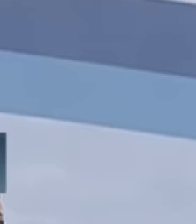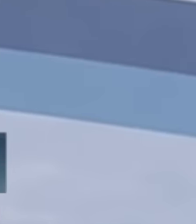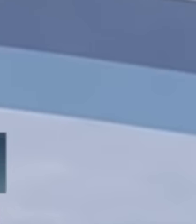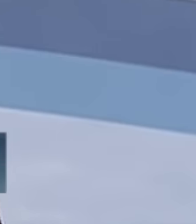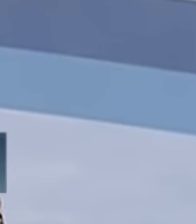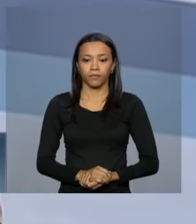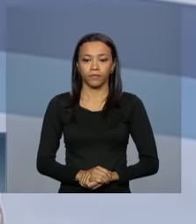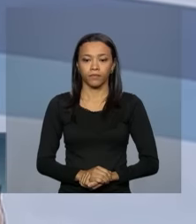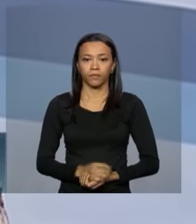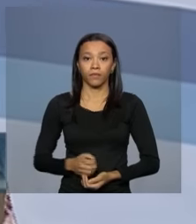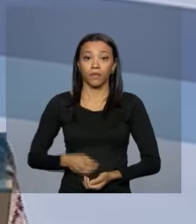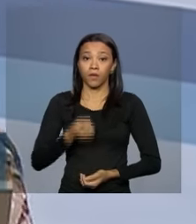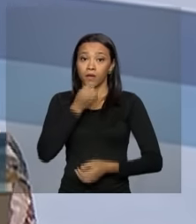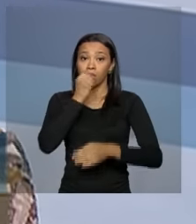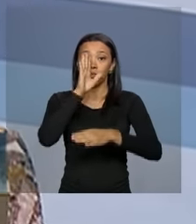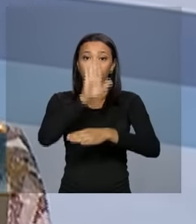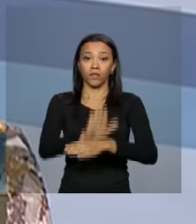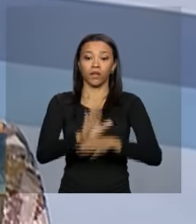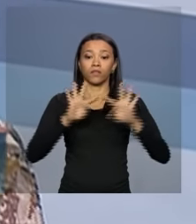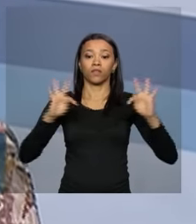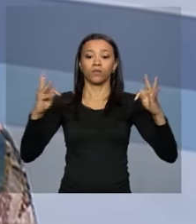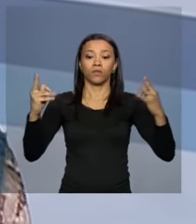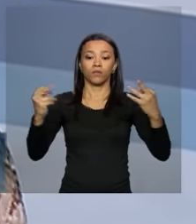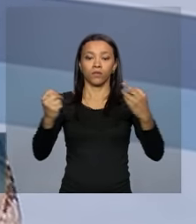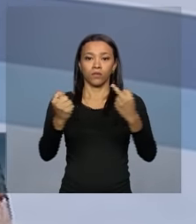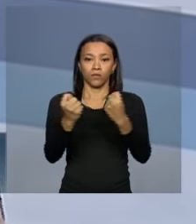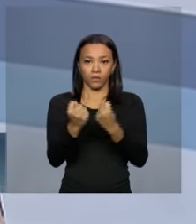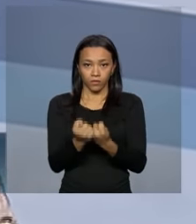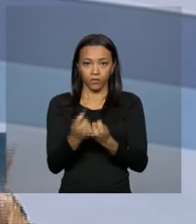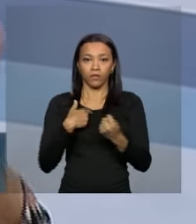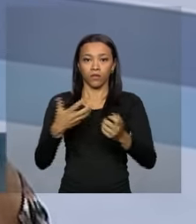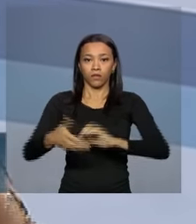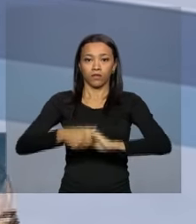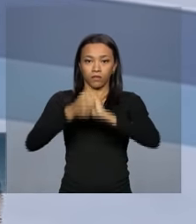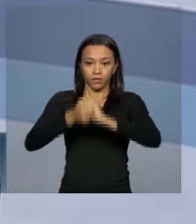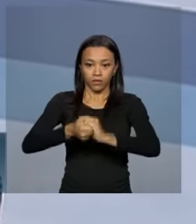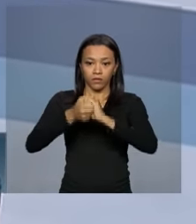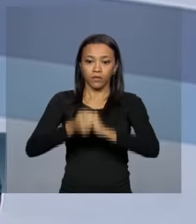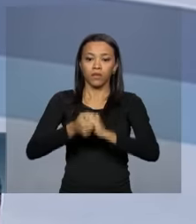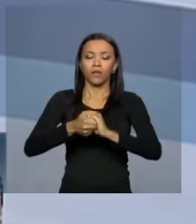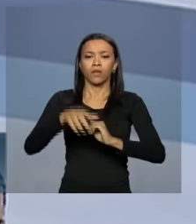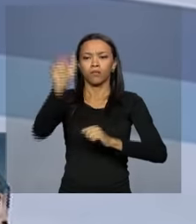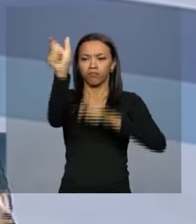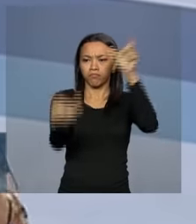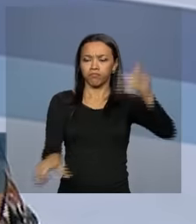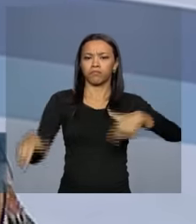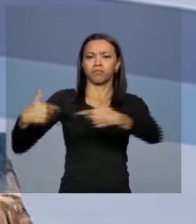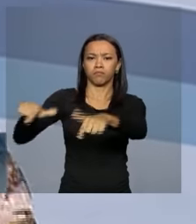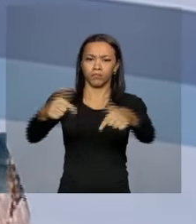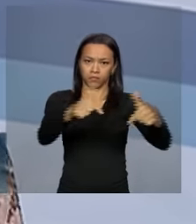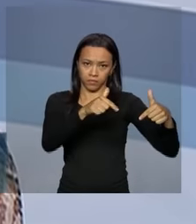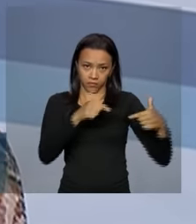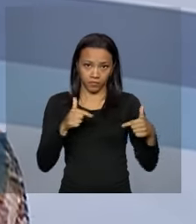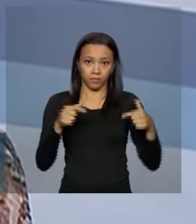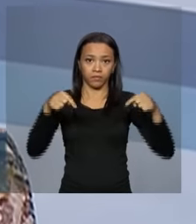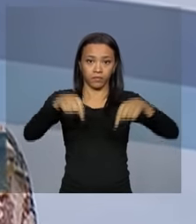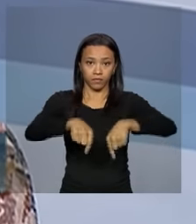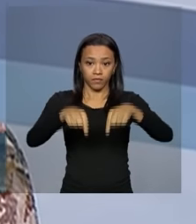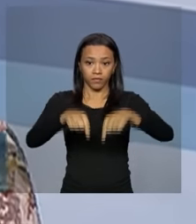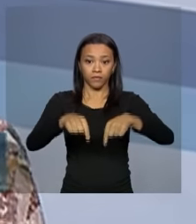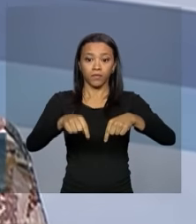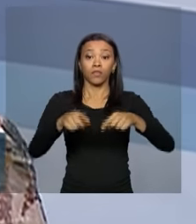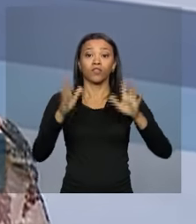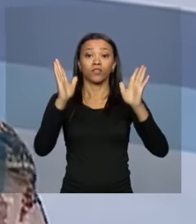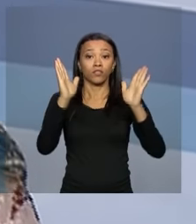Boa tarde a todos. Eu queria saudar aqui os trabalhadores e as trabalhadoras